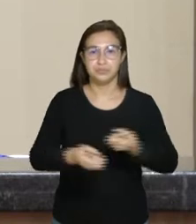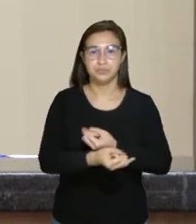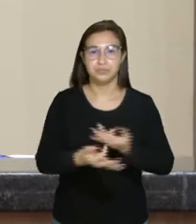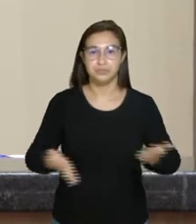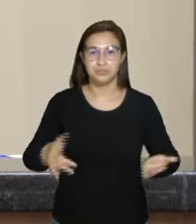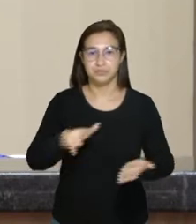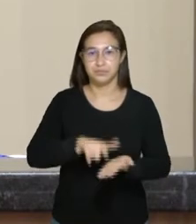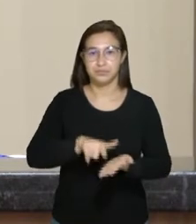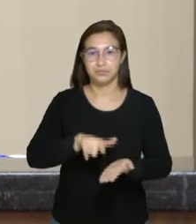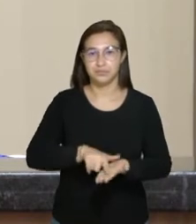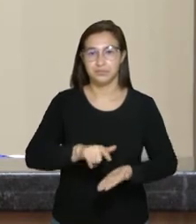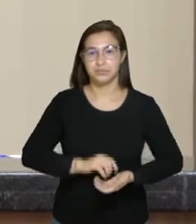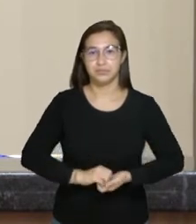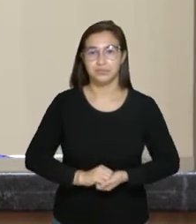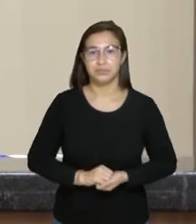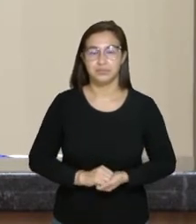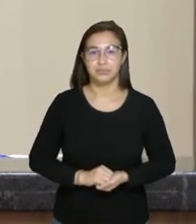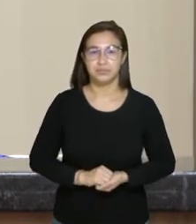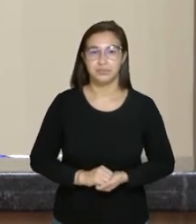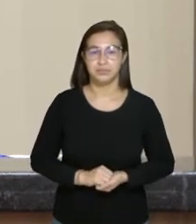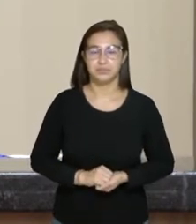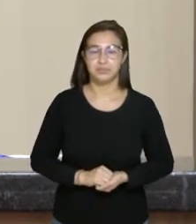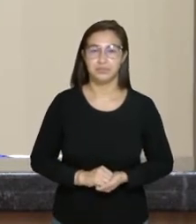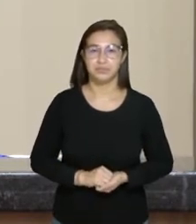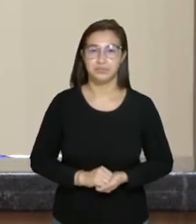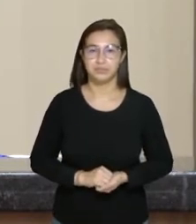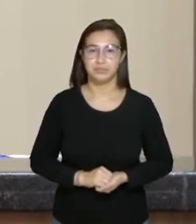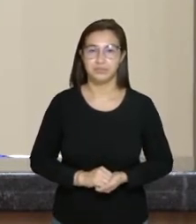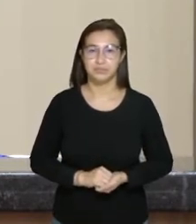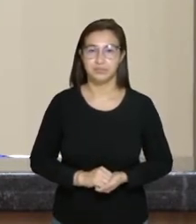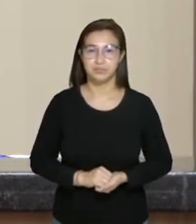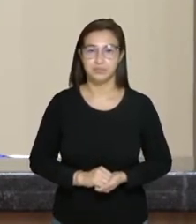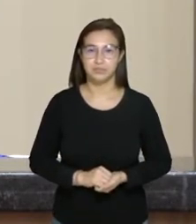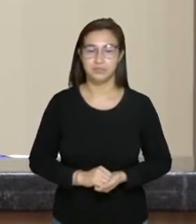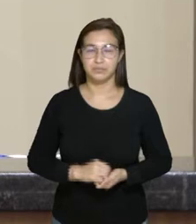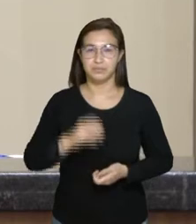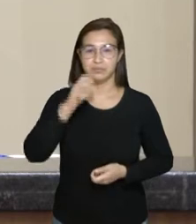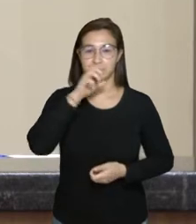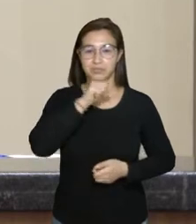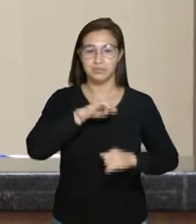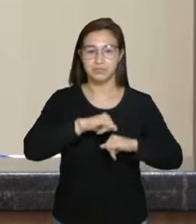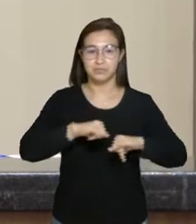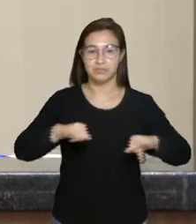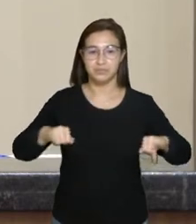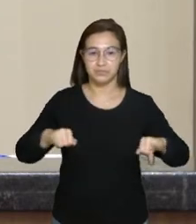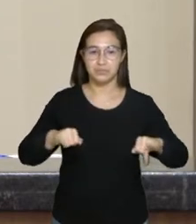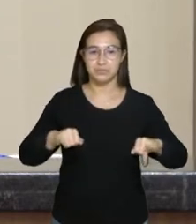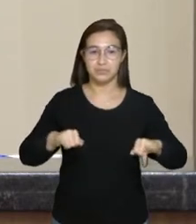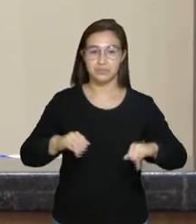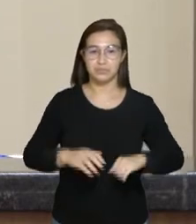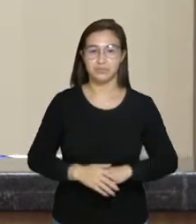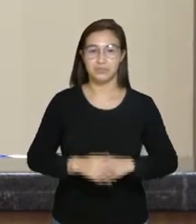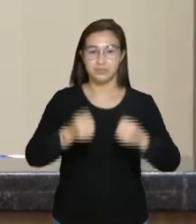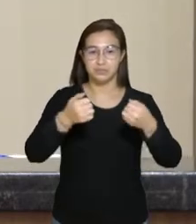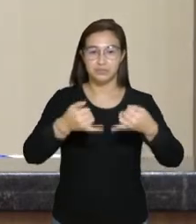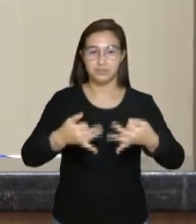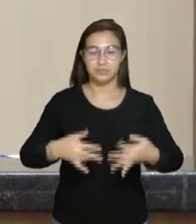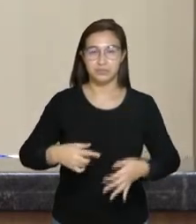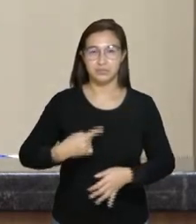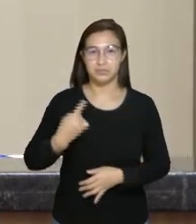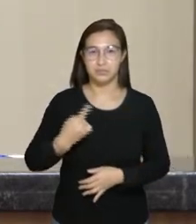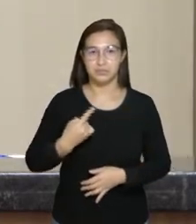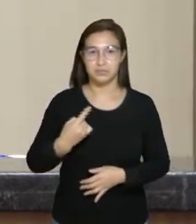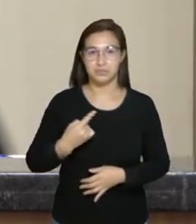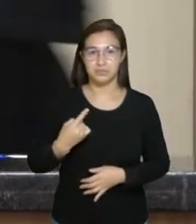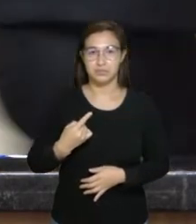proceda à distribuição do expediente. Breves comunicações. Inscrito para falar, em